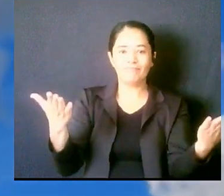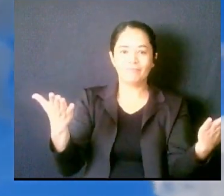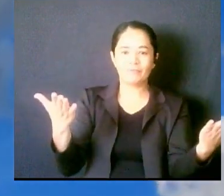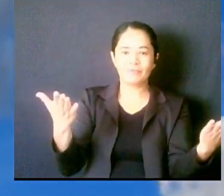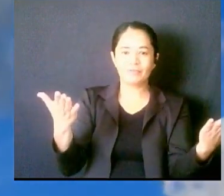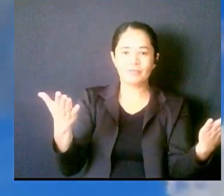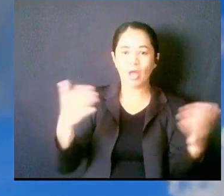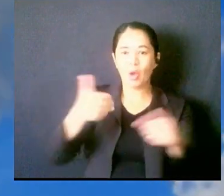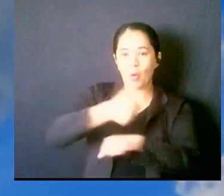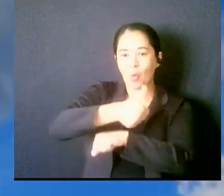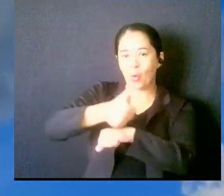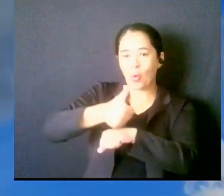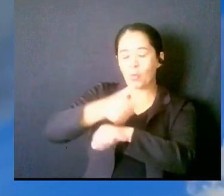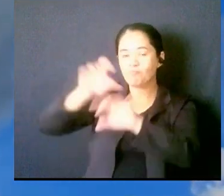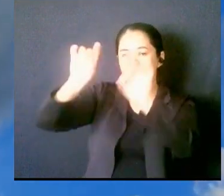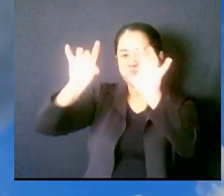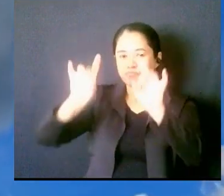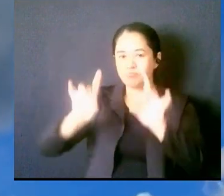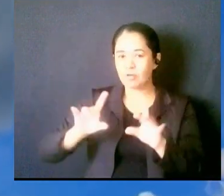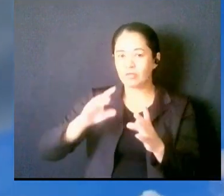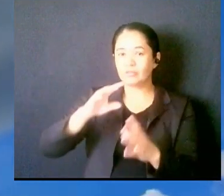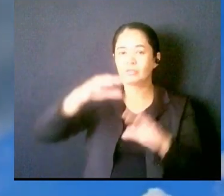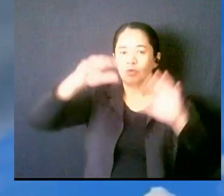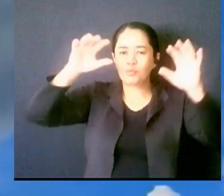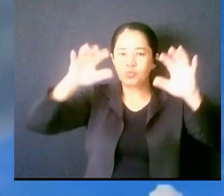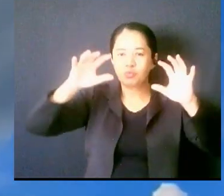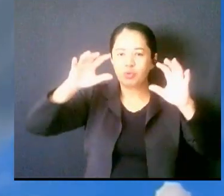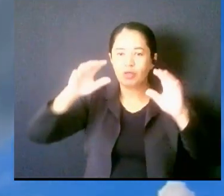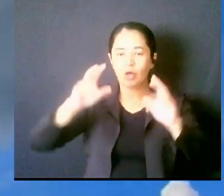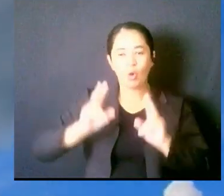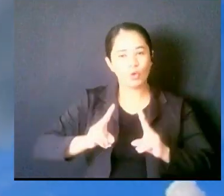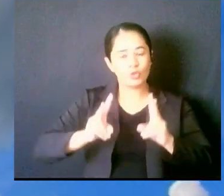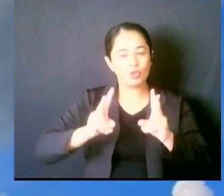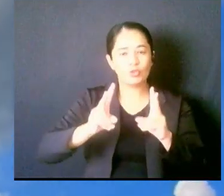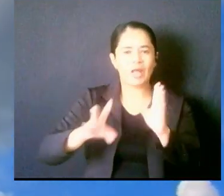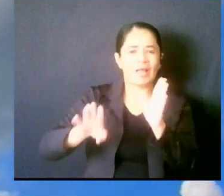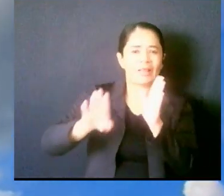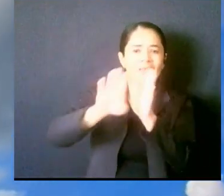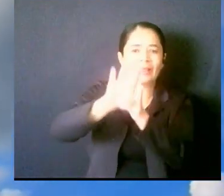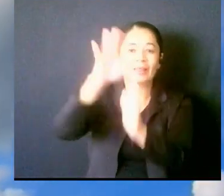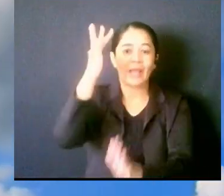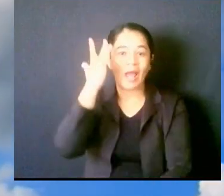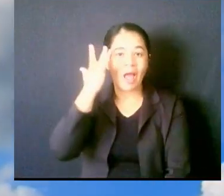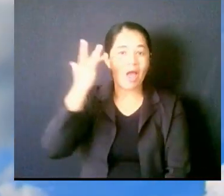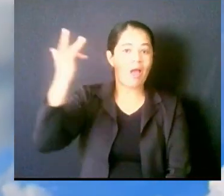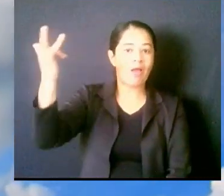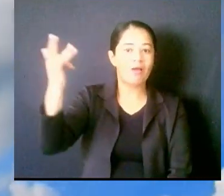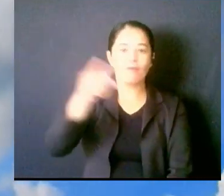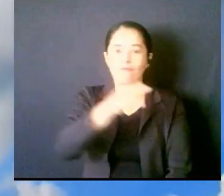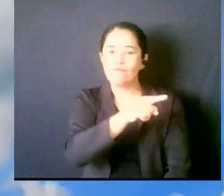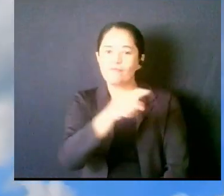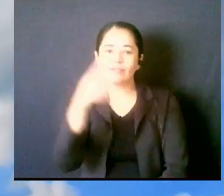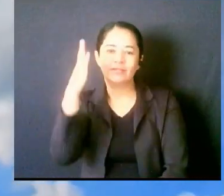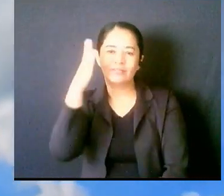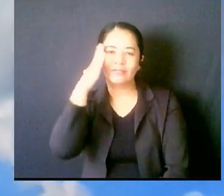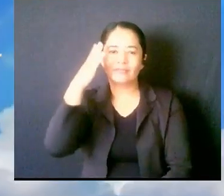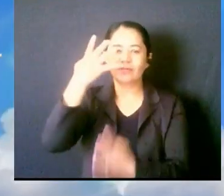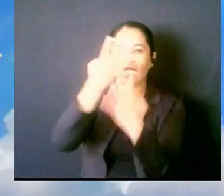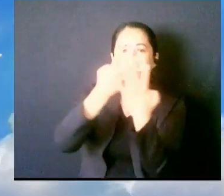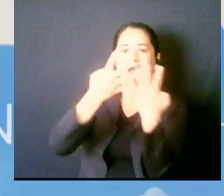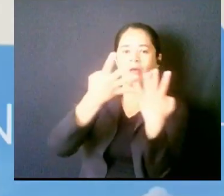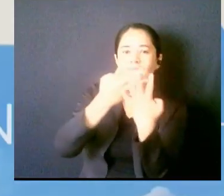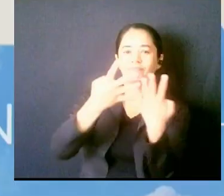essa previsão de chuva segue até amanhã e você fica sabendo de toda a previsão do tempo aqui no